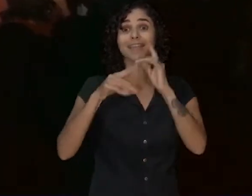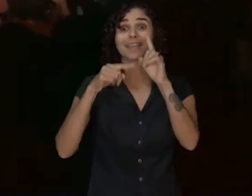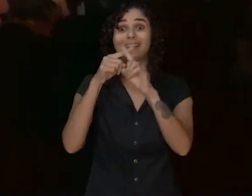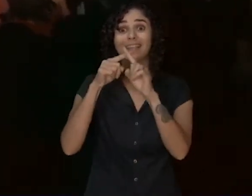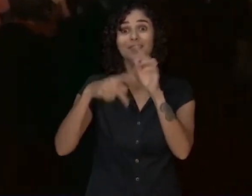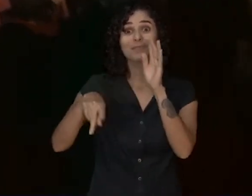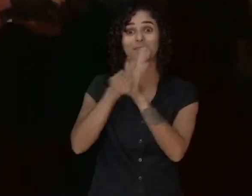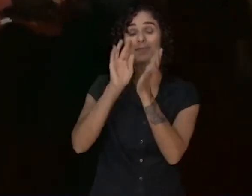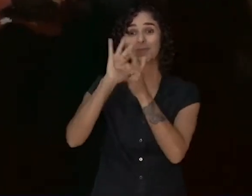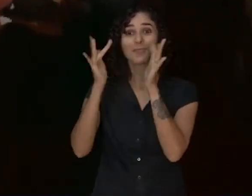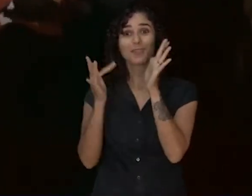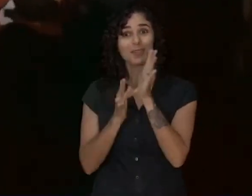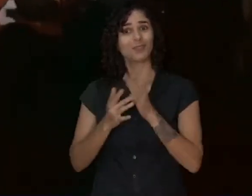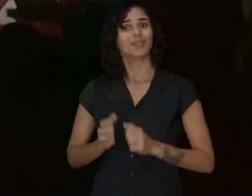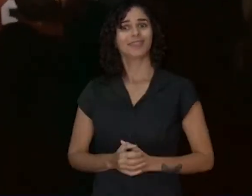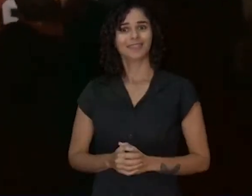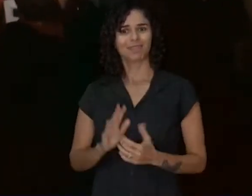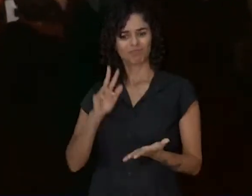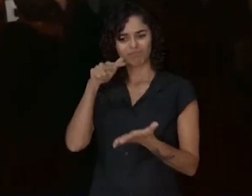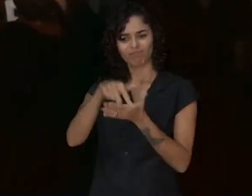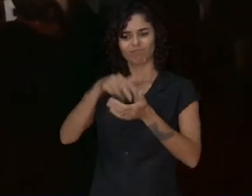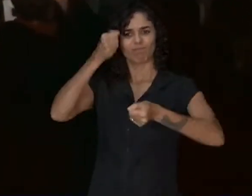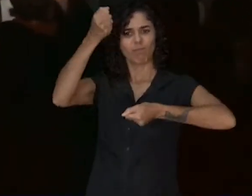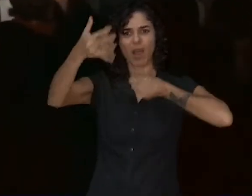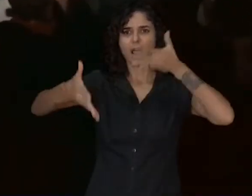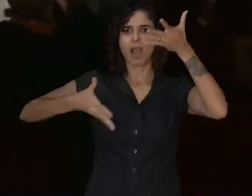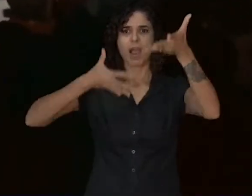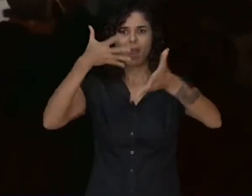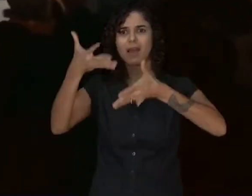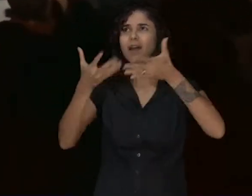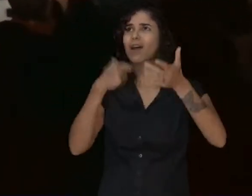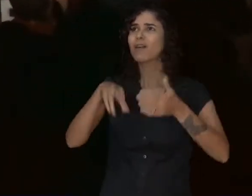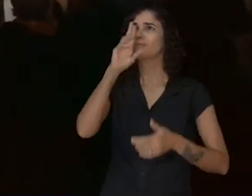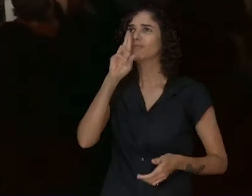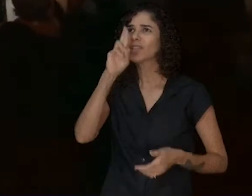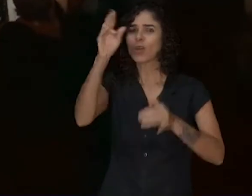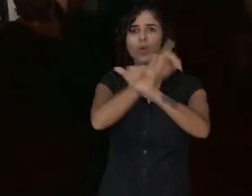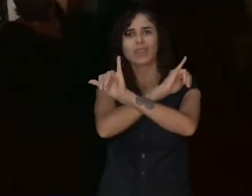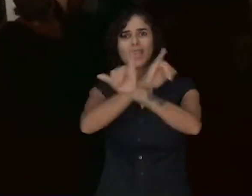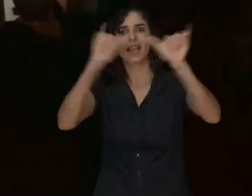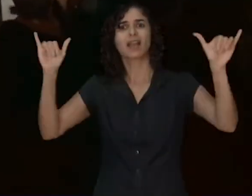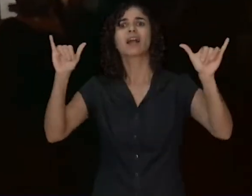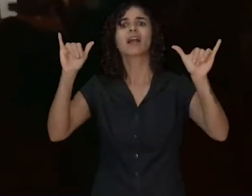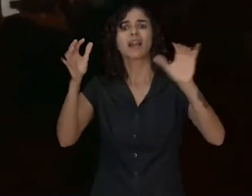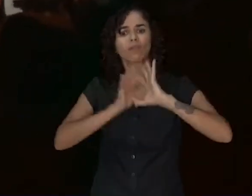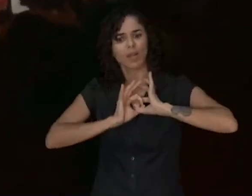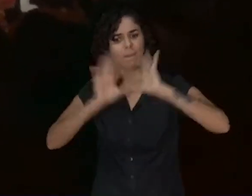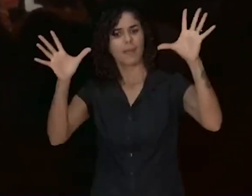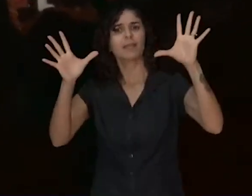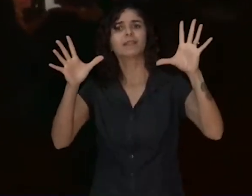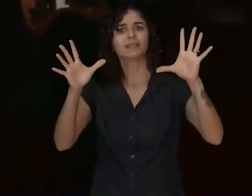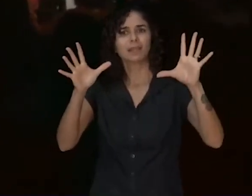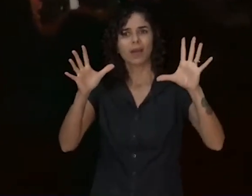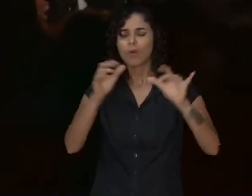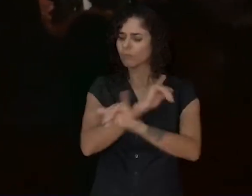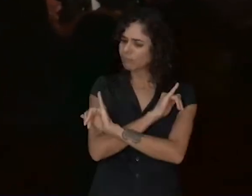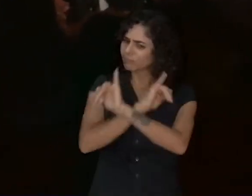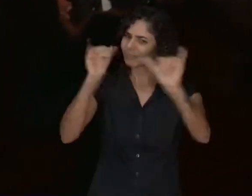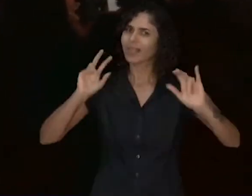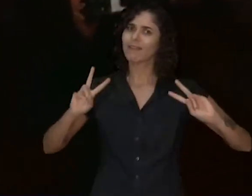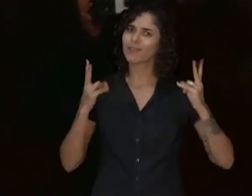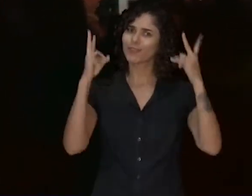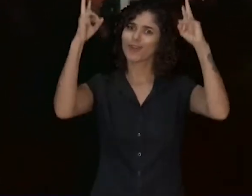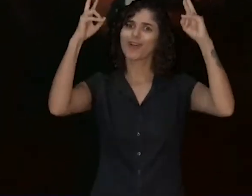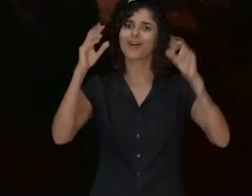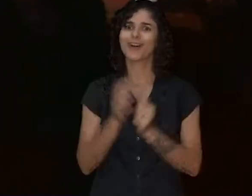amém? Então levanta a sua voz, ora ao Senhor, declara a libertação, declara a vitória, declara